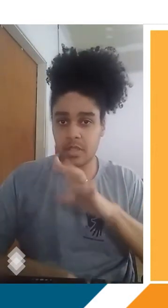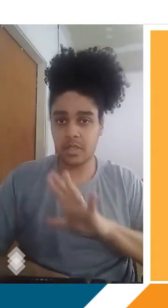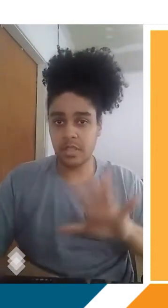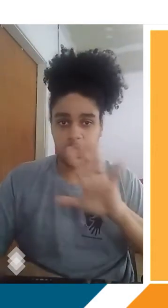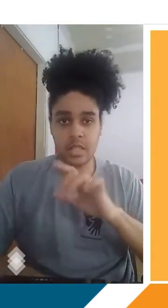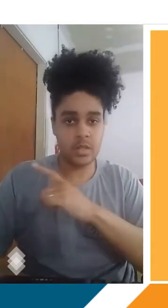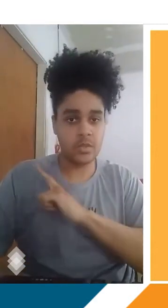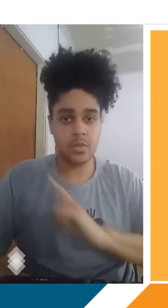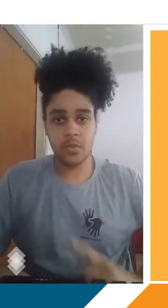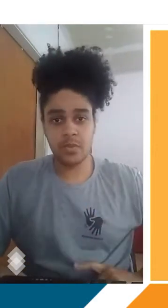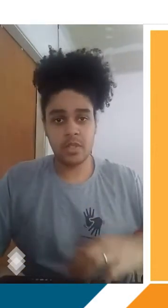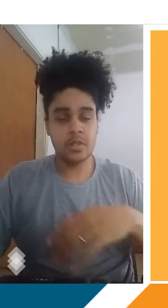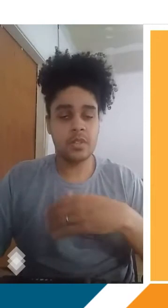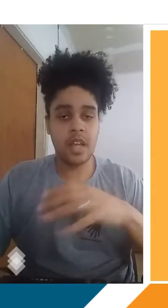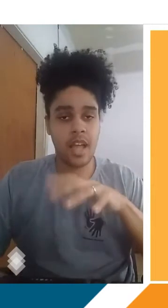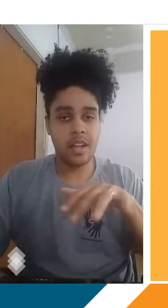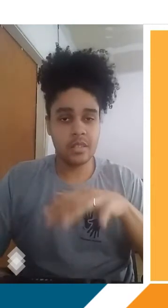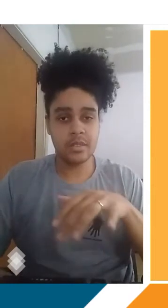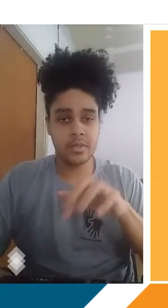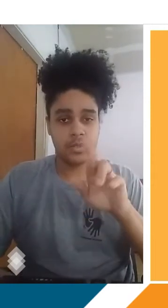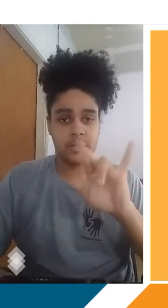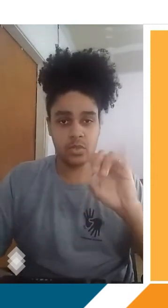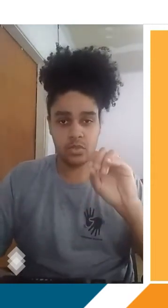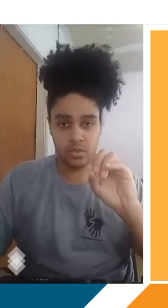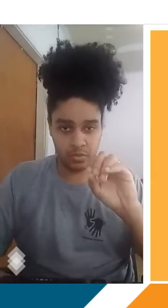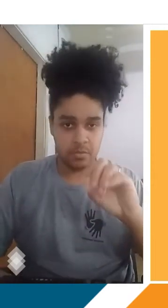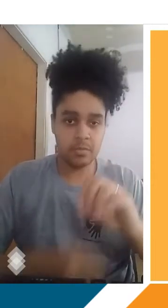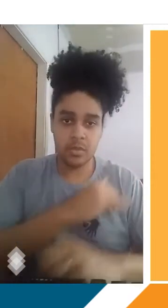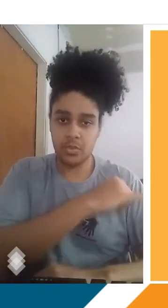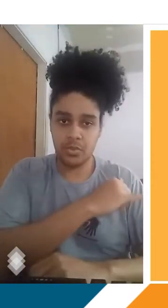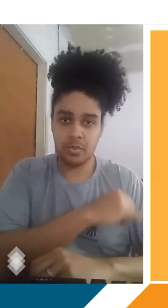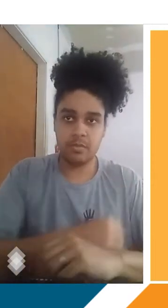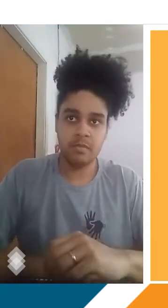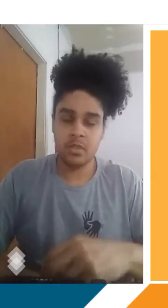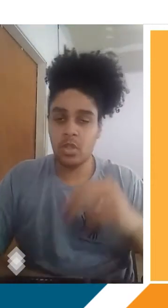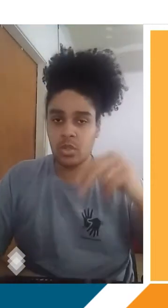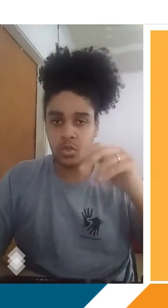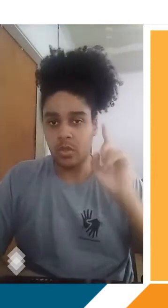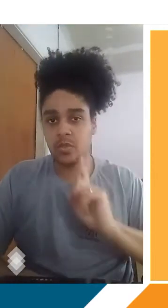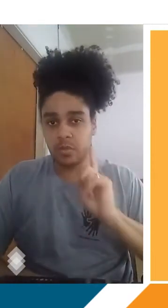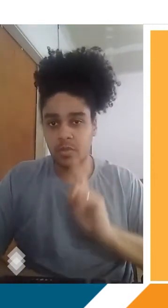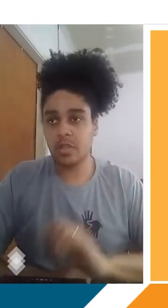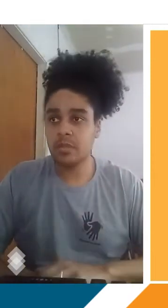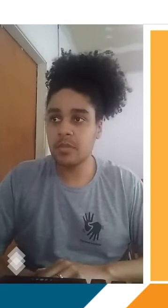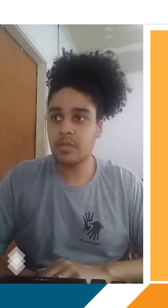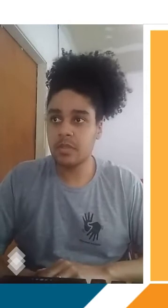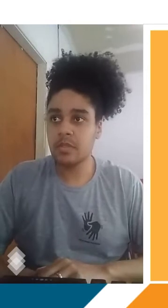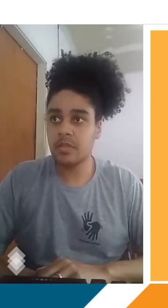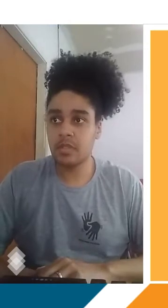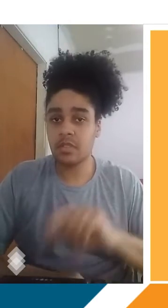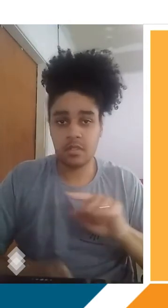cartográfica das regiões de governo do estado do Rio de Janeiro, região Centro-Sul, Metropolitana, Noroeste Fluminense, Norte Fluminense,